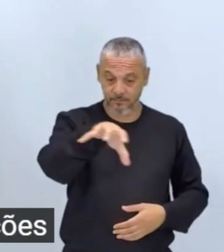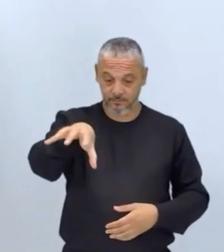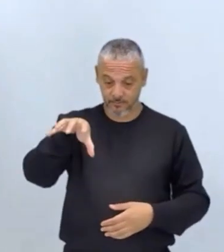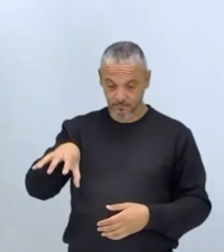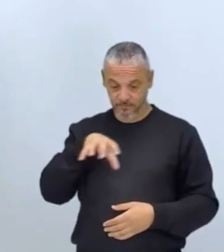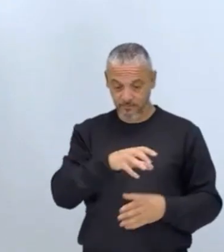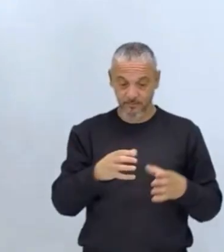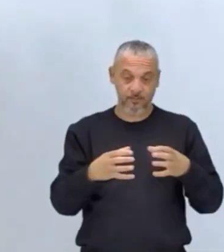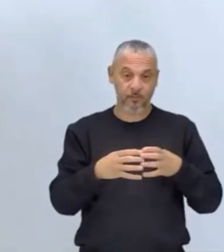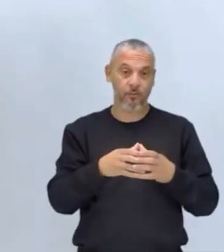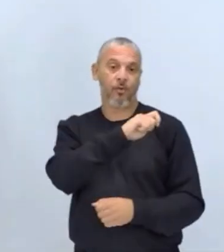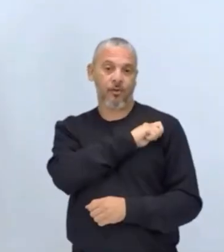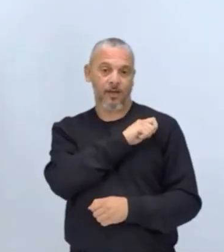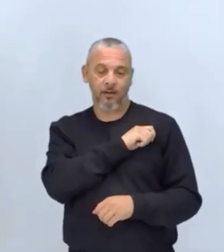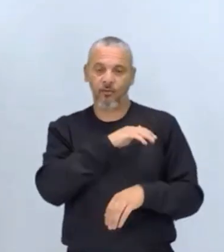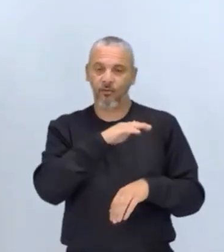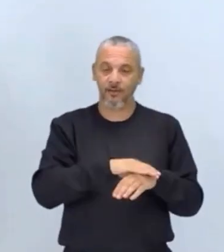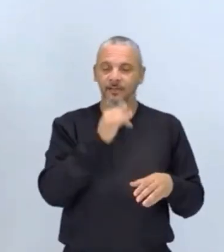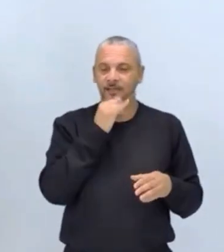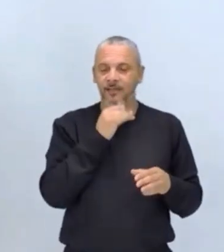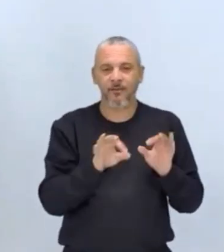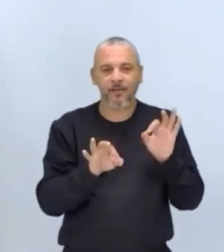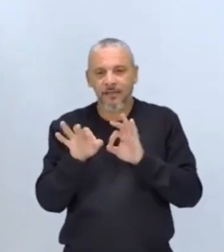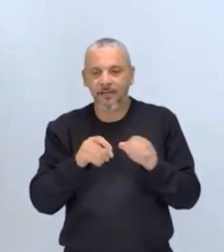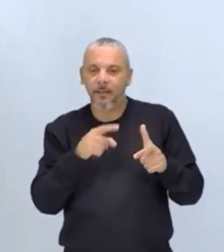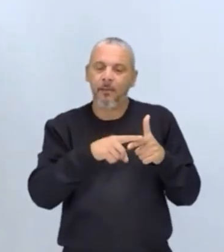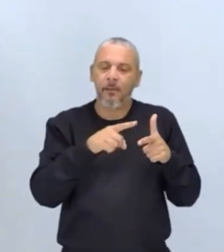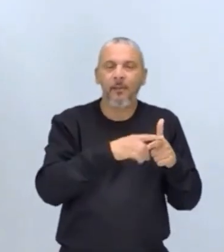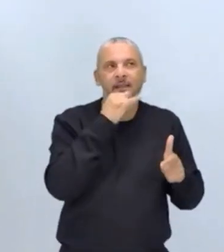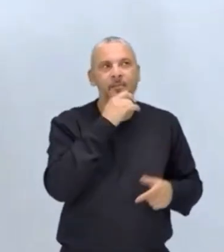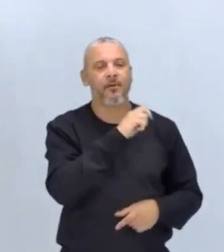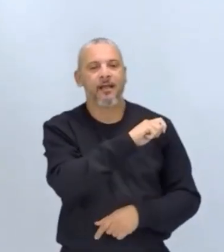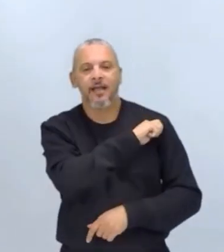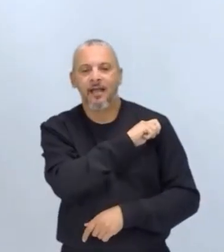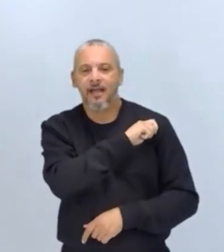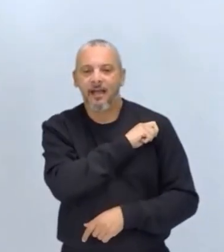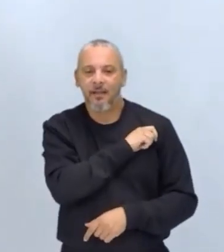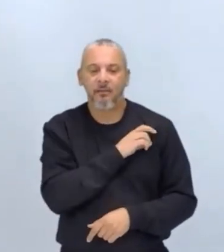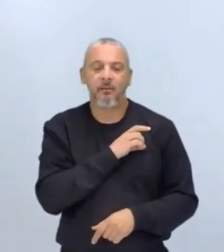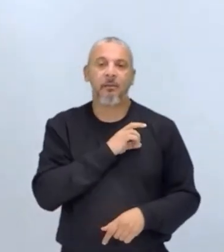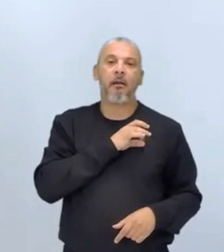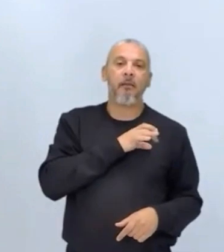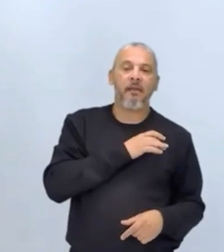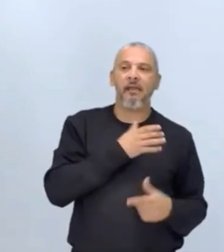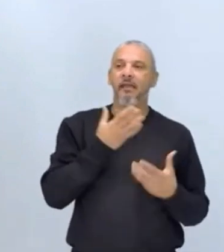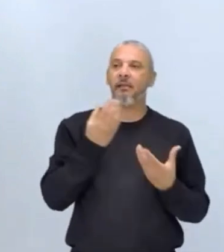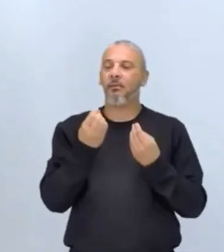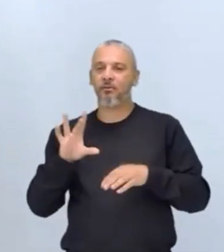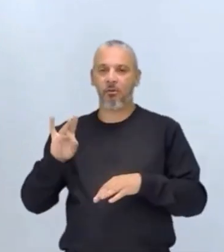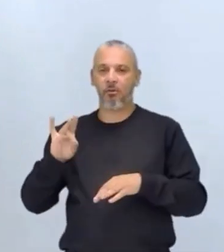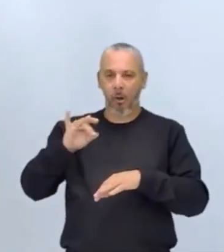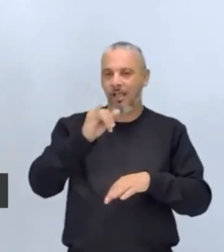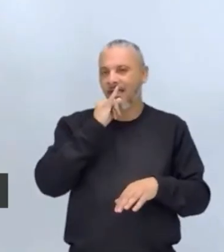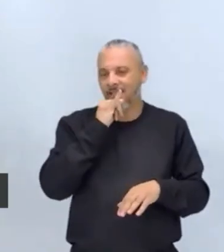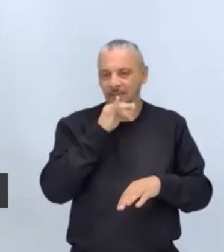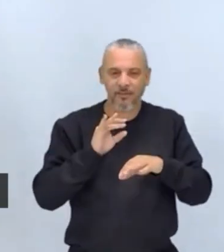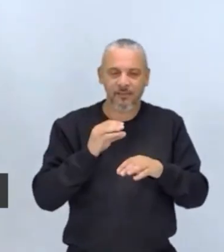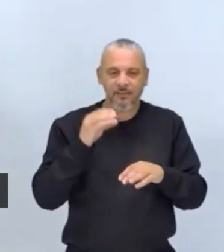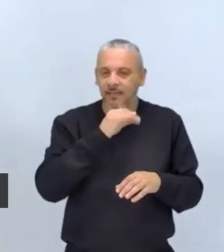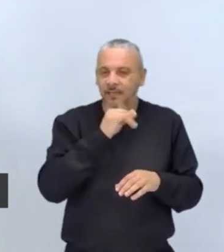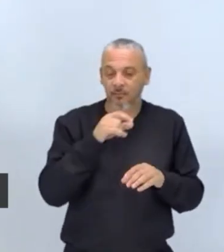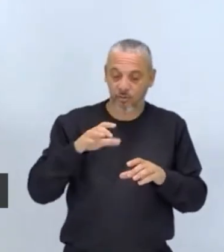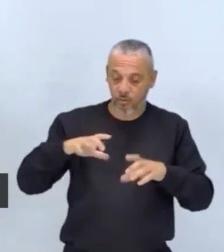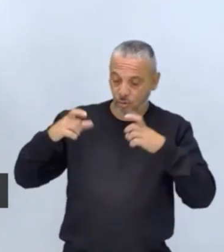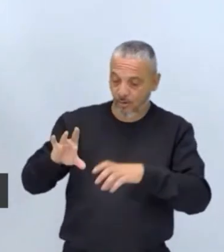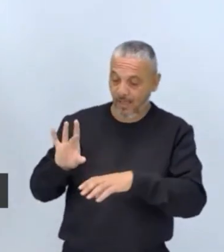em estações de montagem. Se você tem algum problema em que o aluno e tem algum medo que ele utilize cola quente, por exemplo, monte uma